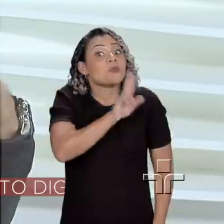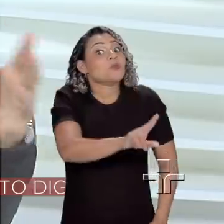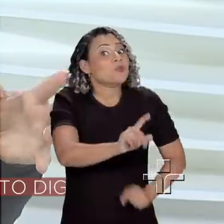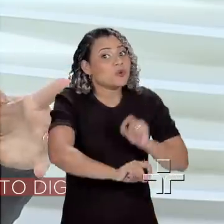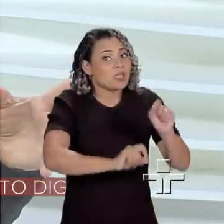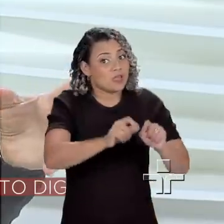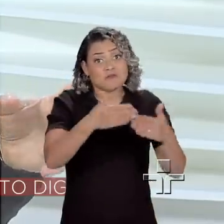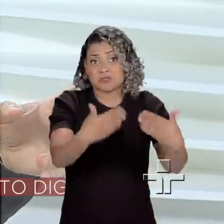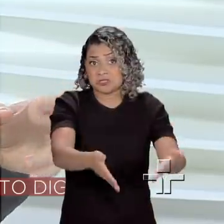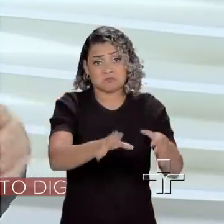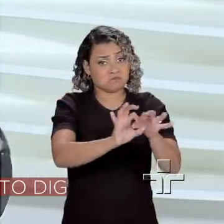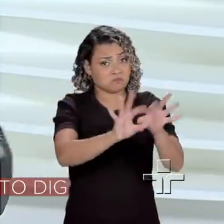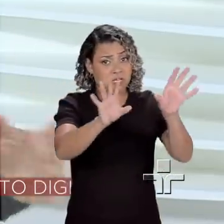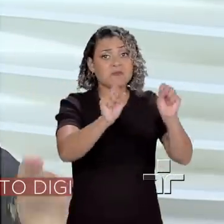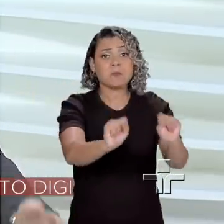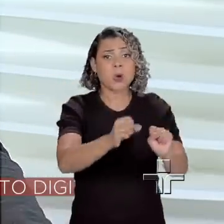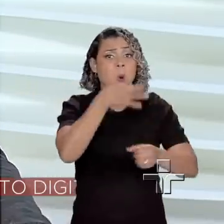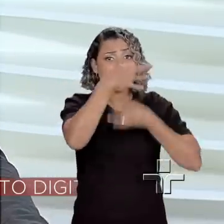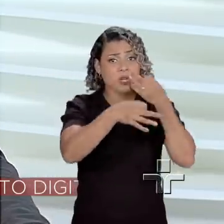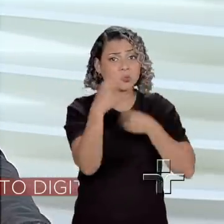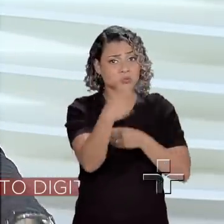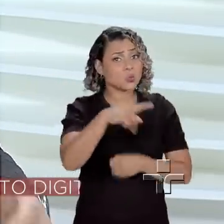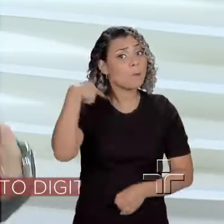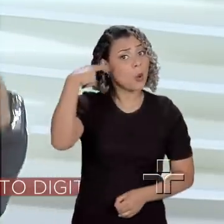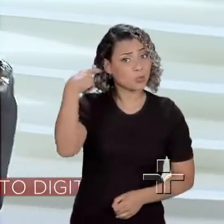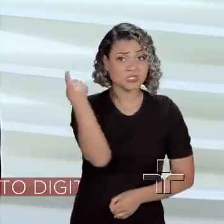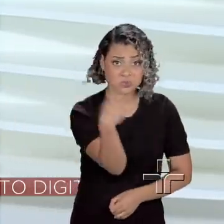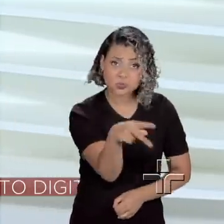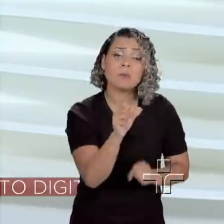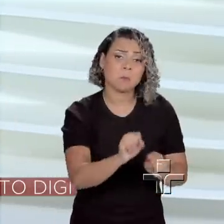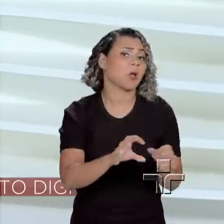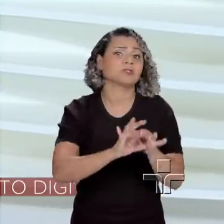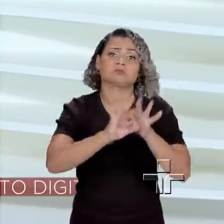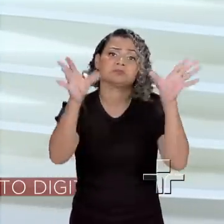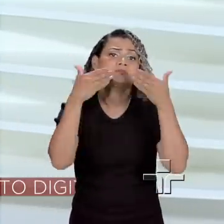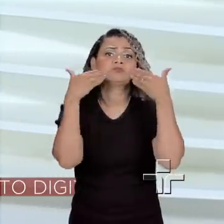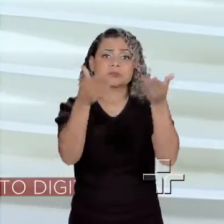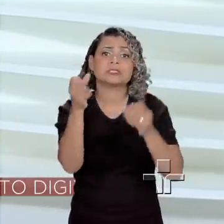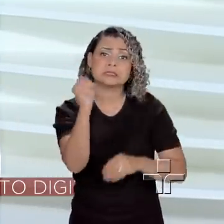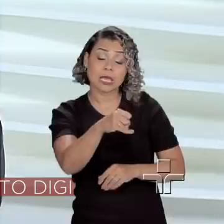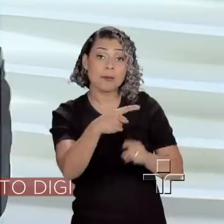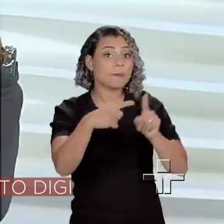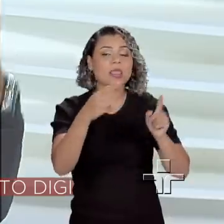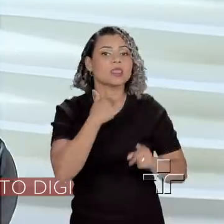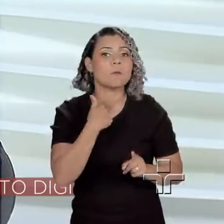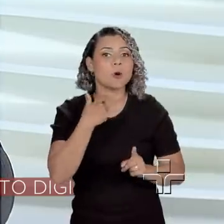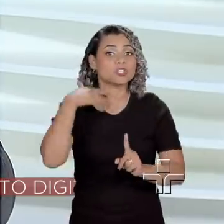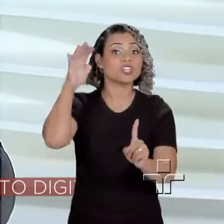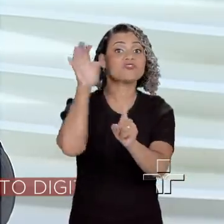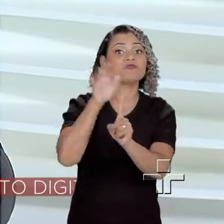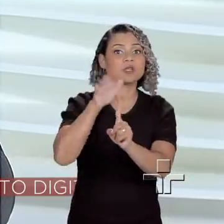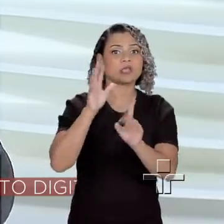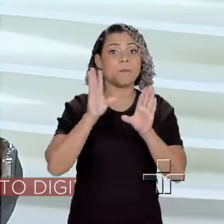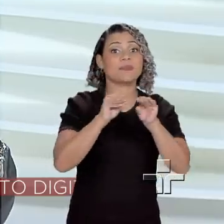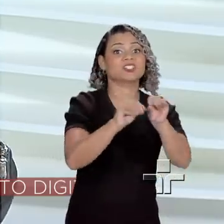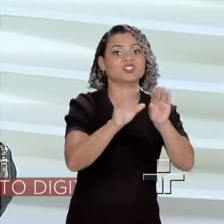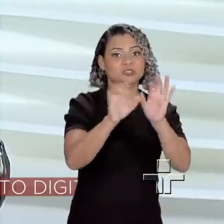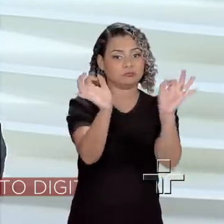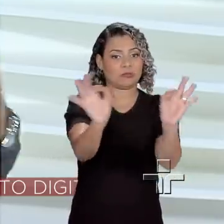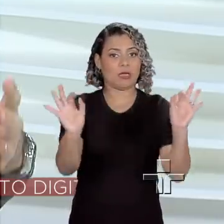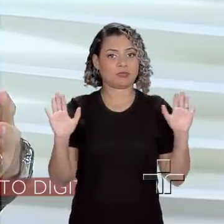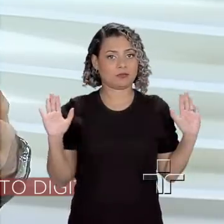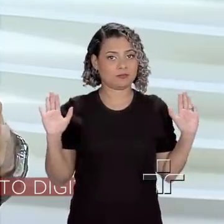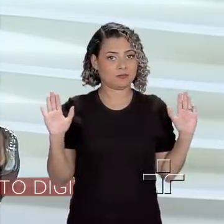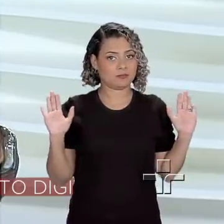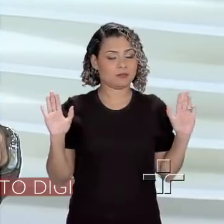loucura como você quiser e do jeito que você bem entender, desde que não me afete. Certo? Se você se fechar no seu ciclo de loucuras e o